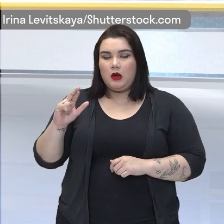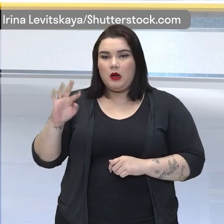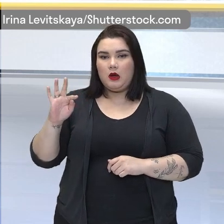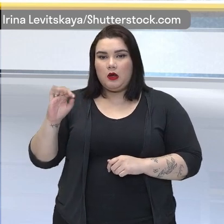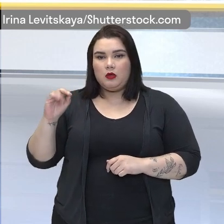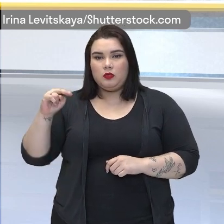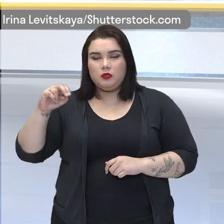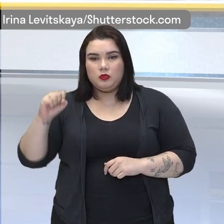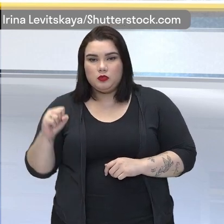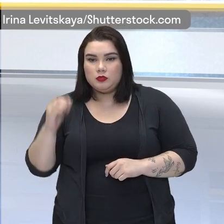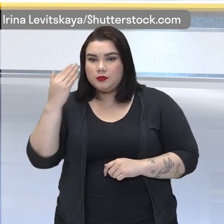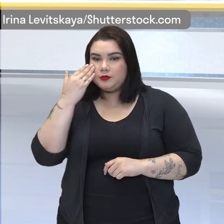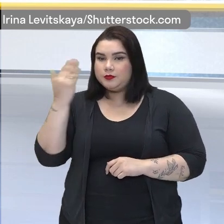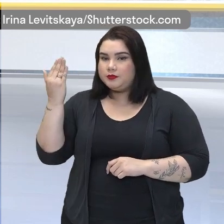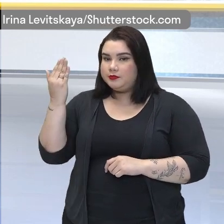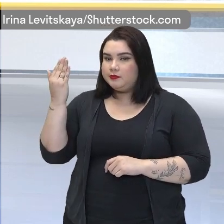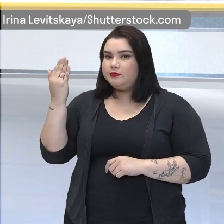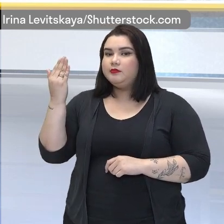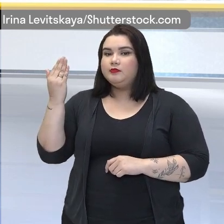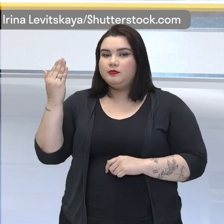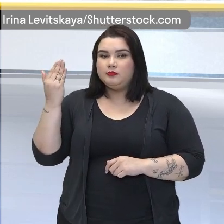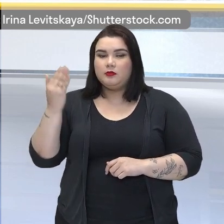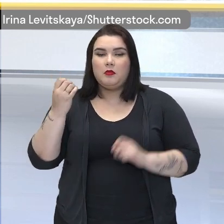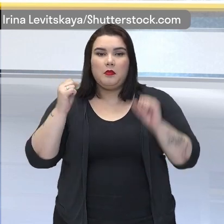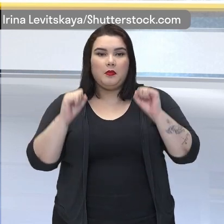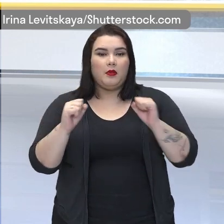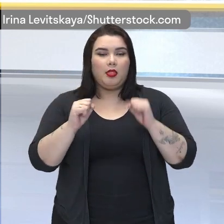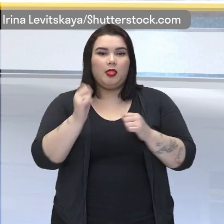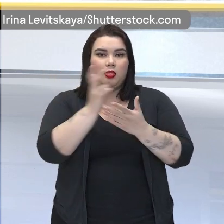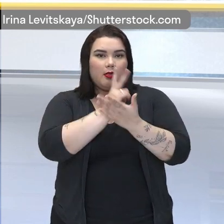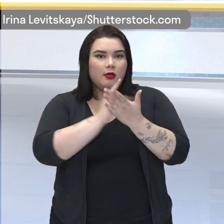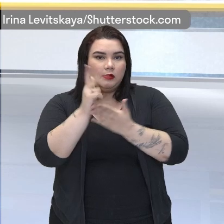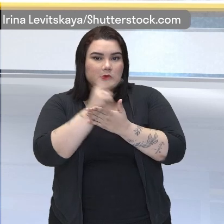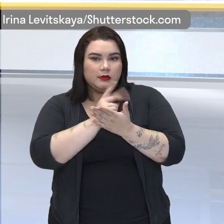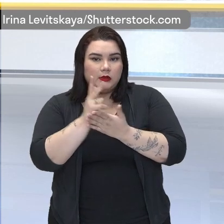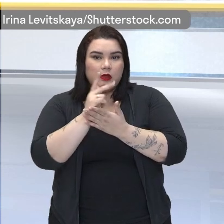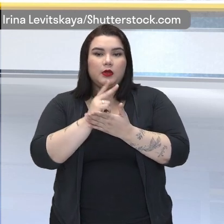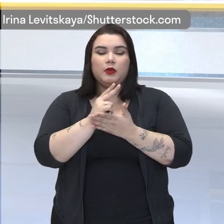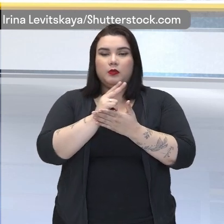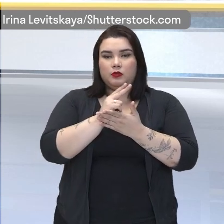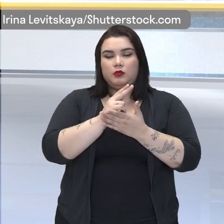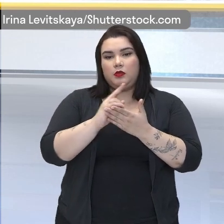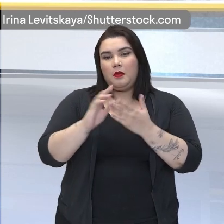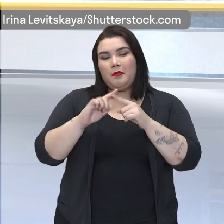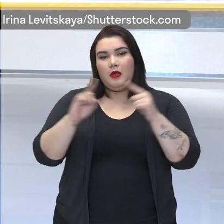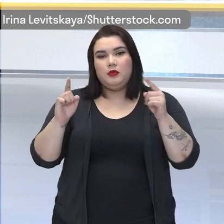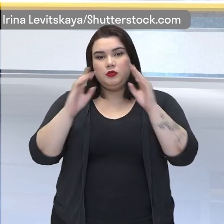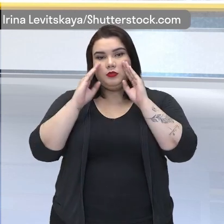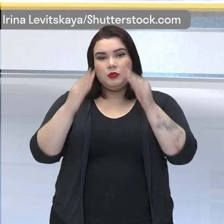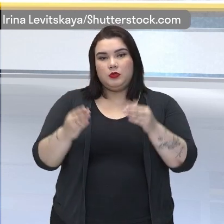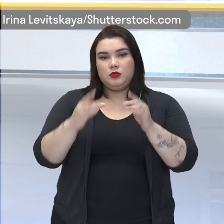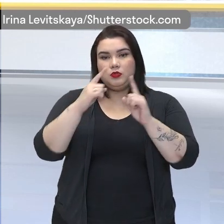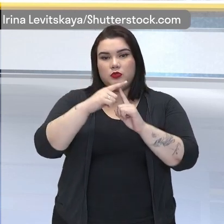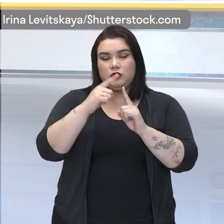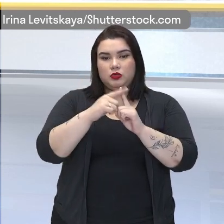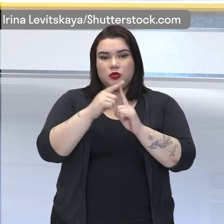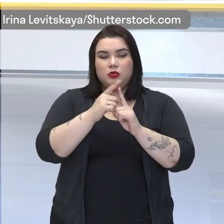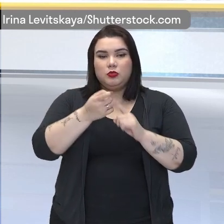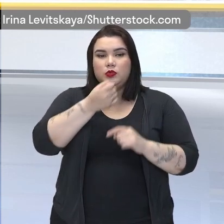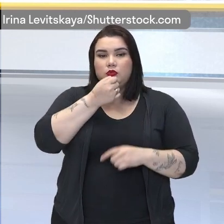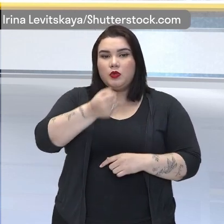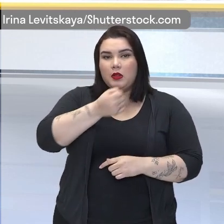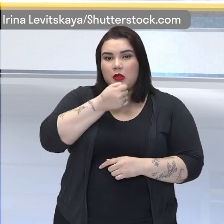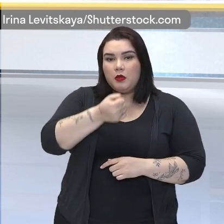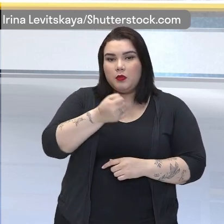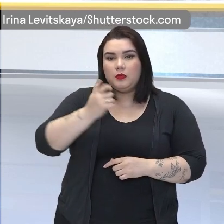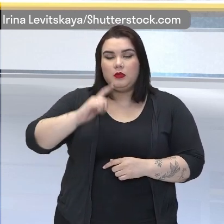palavra cartoon pode ser desenho também, certo? Mas especificamente, falando dos gêneros jornalísticos,